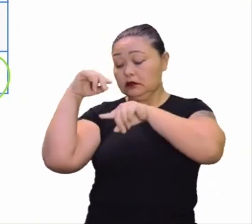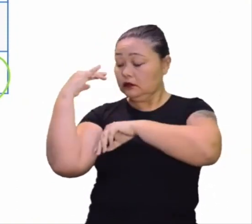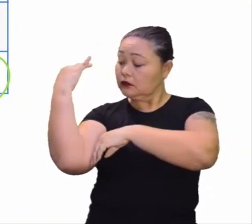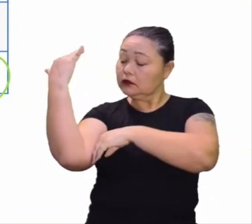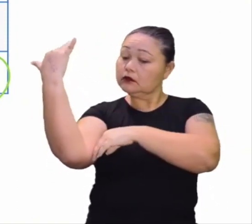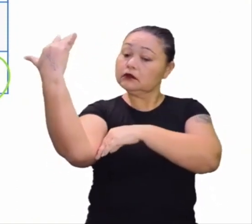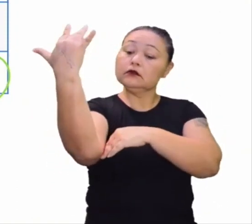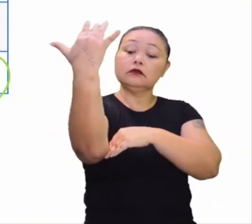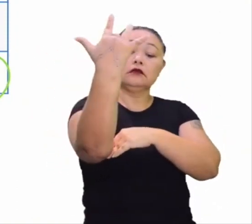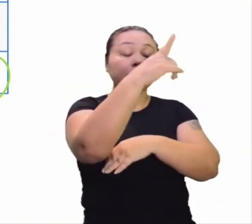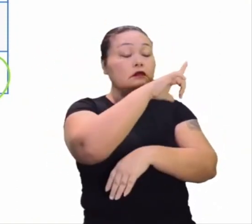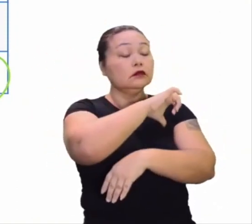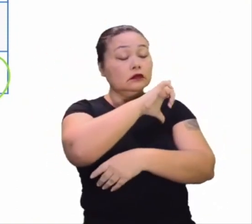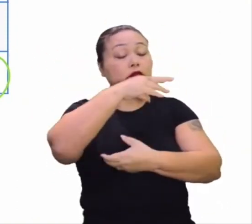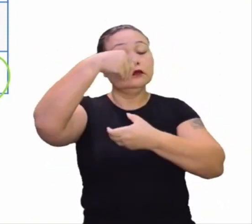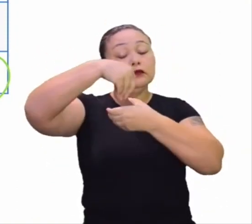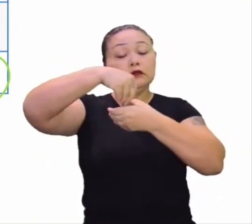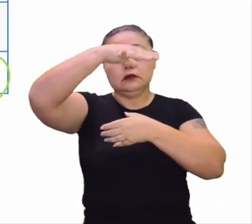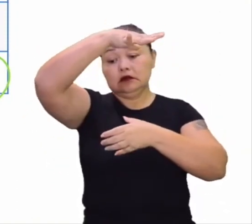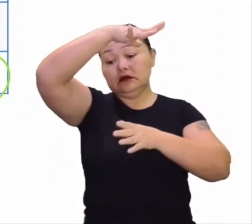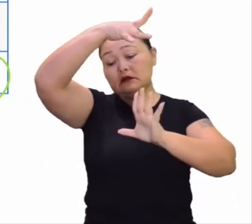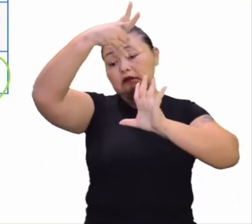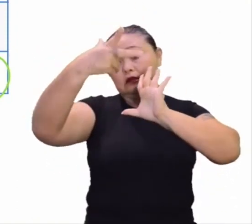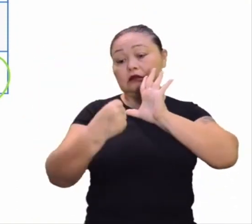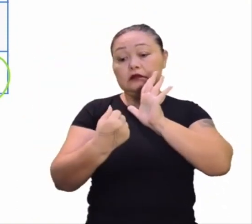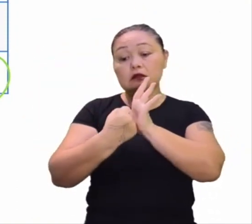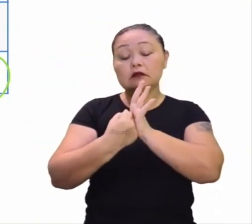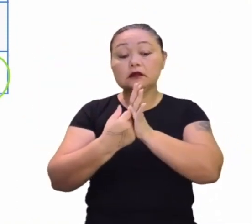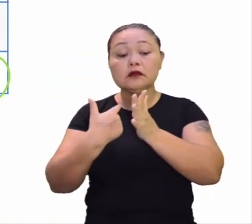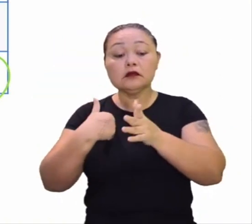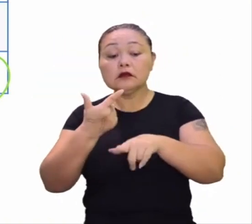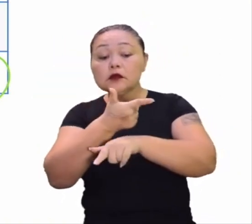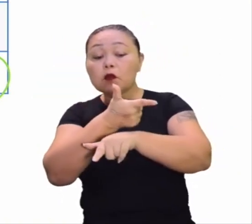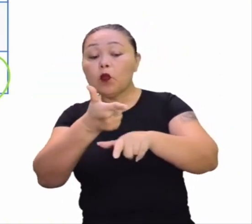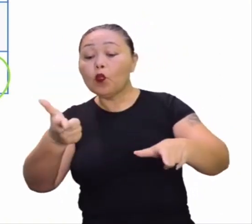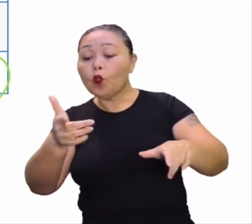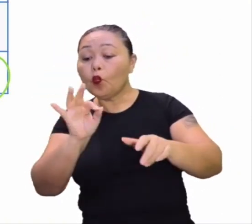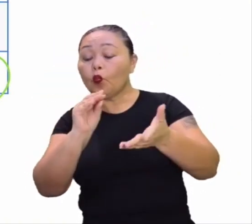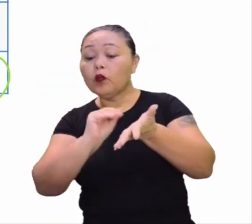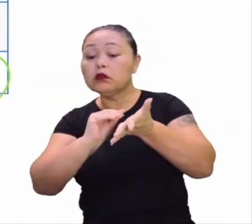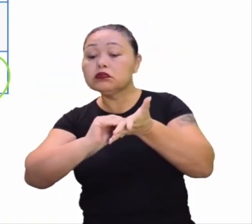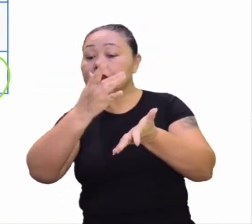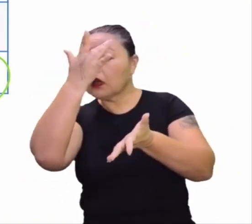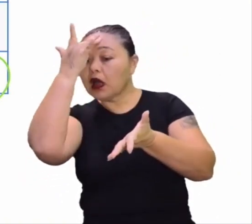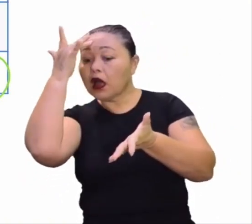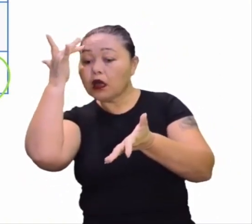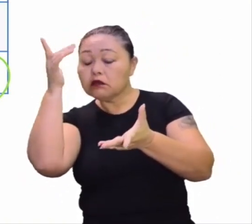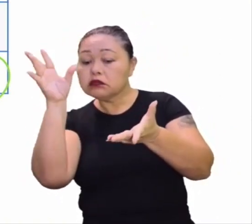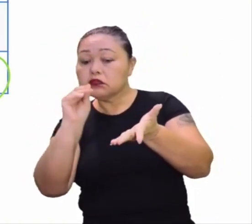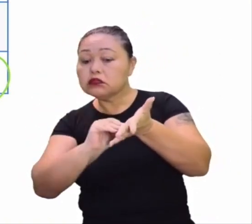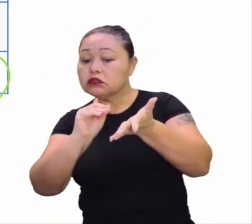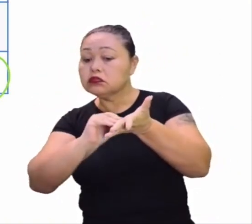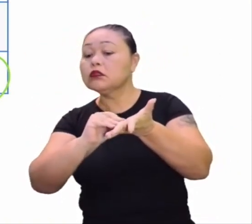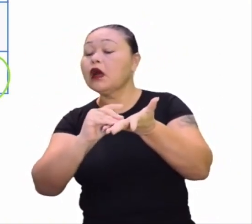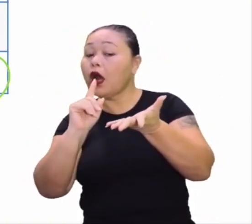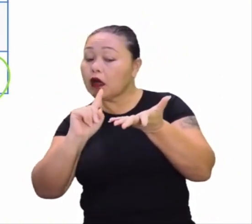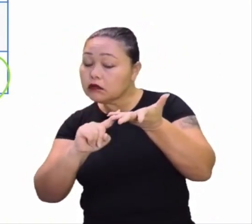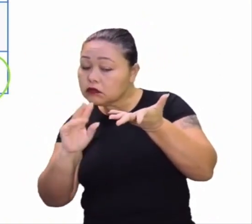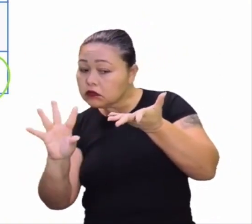na floresta amazônica. Isso, então esses vazios demográficos, eles acabam por entrar nesse